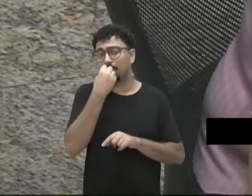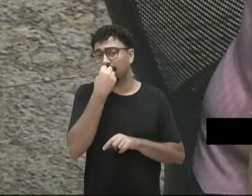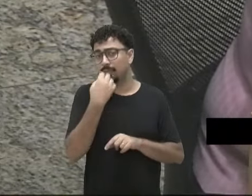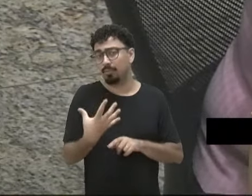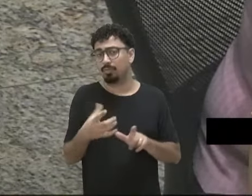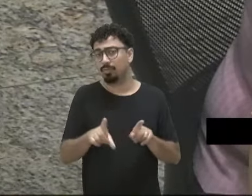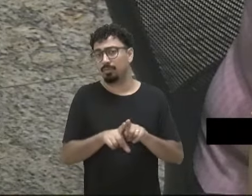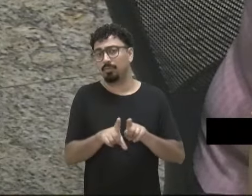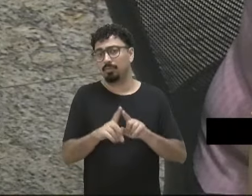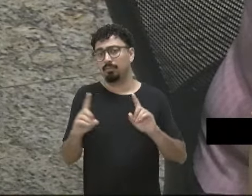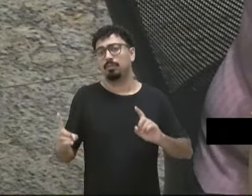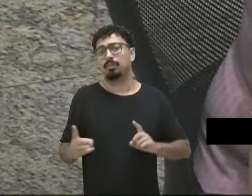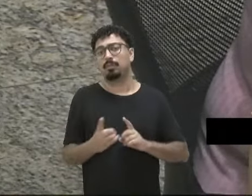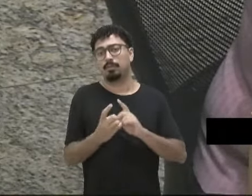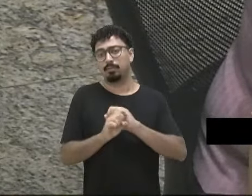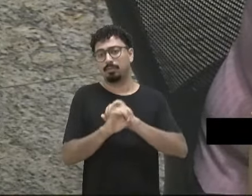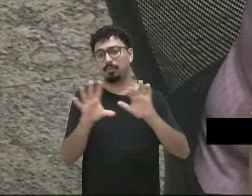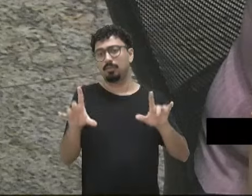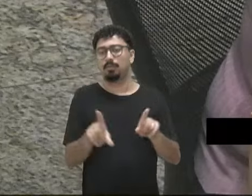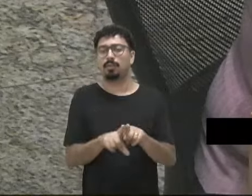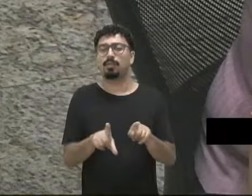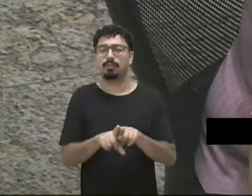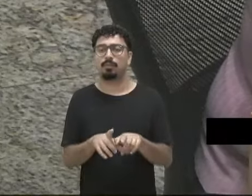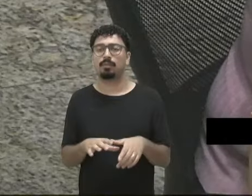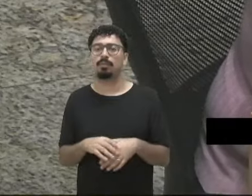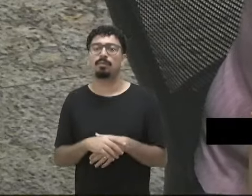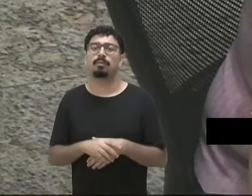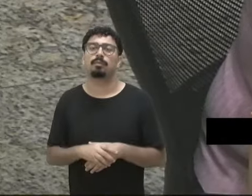de atendimento e de transparência.